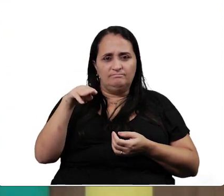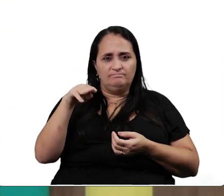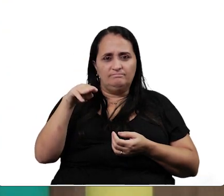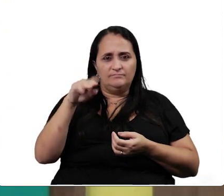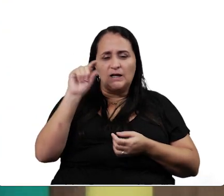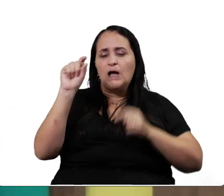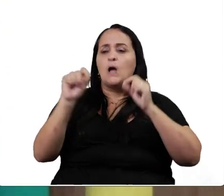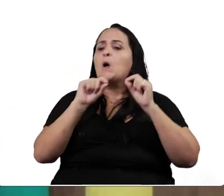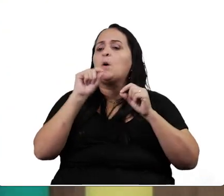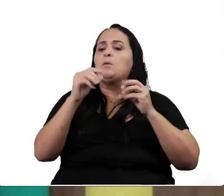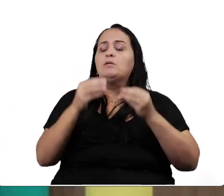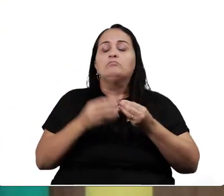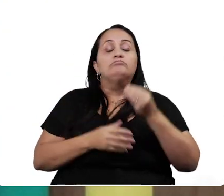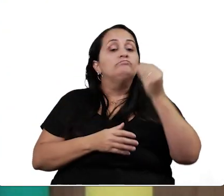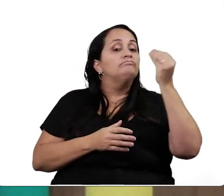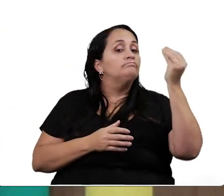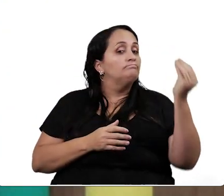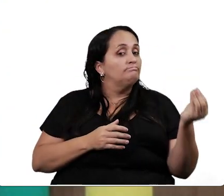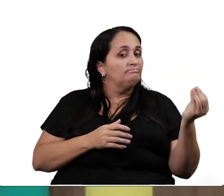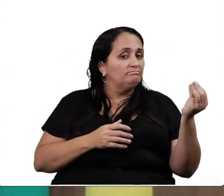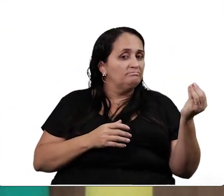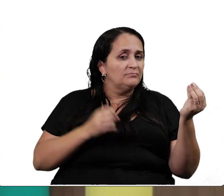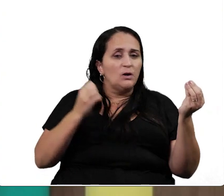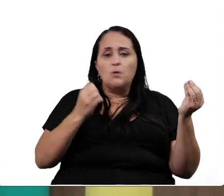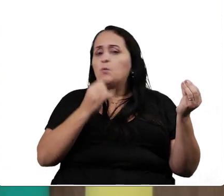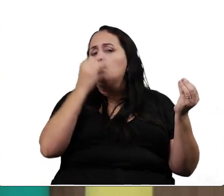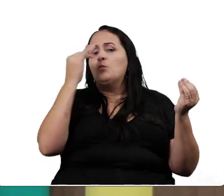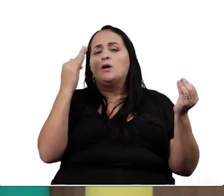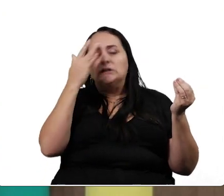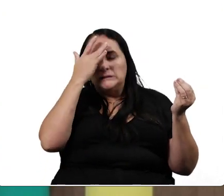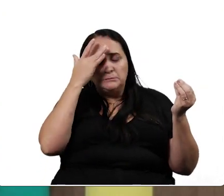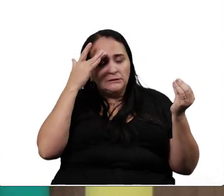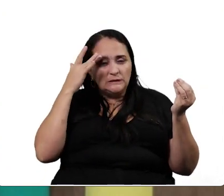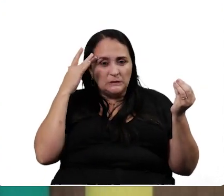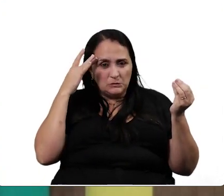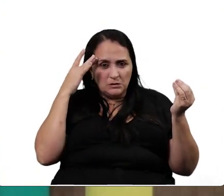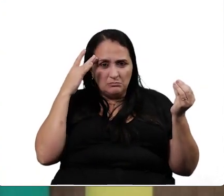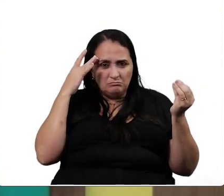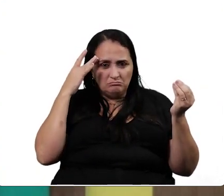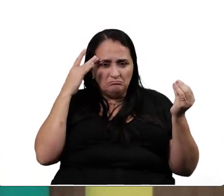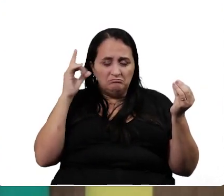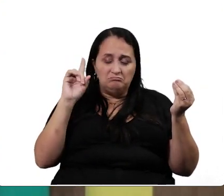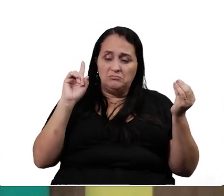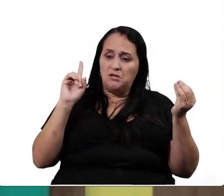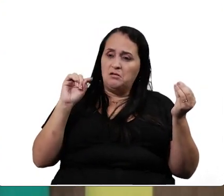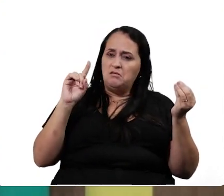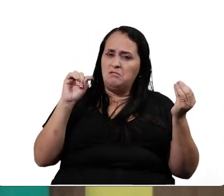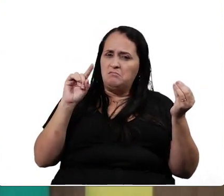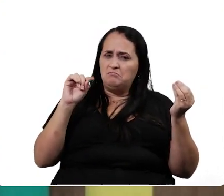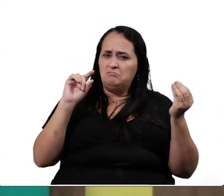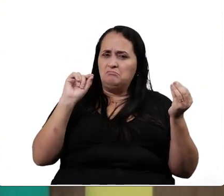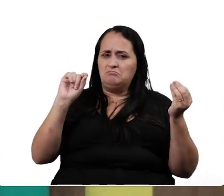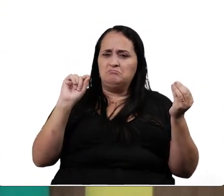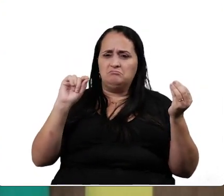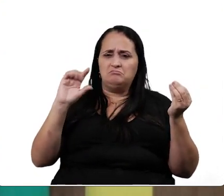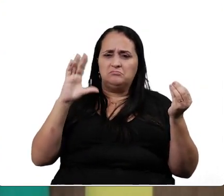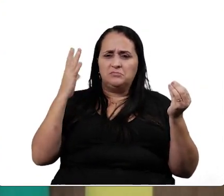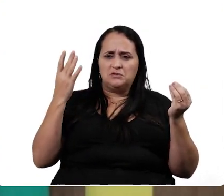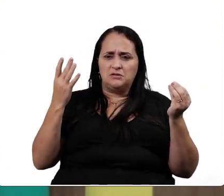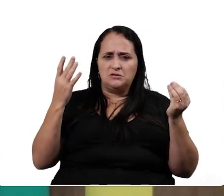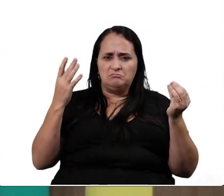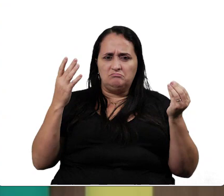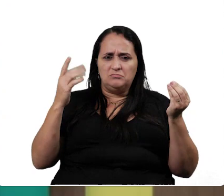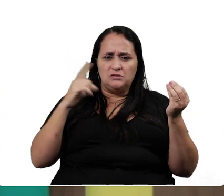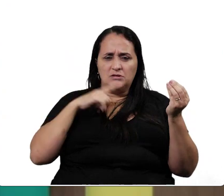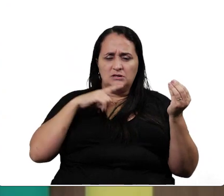palavra atribuída. Quando a gente diz que uma coisa é atribuído, não quer dizer